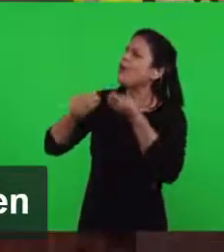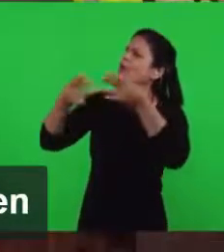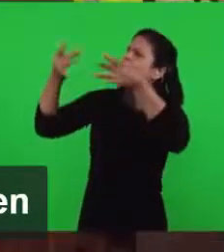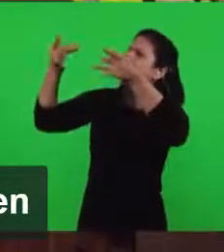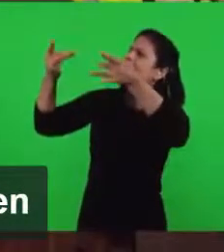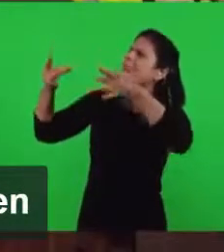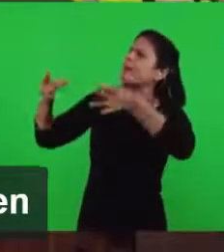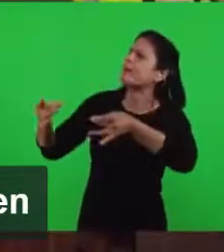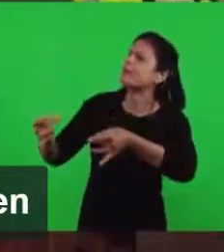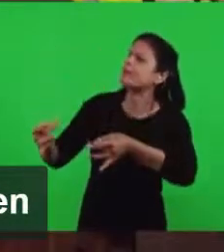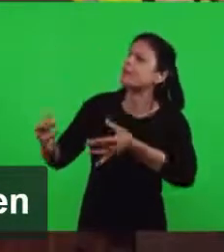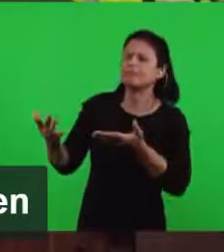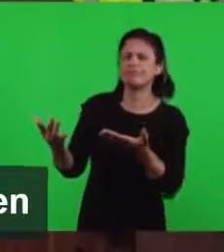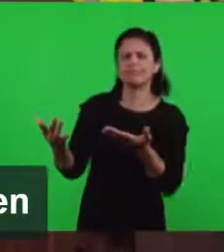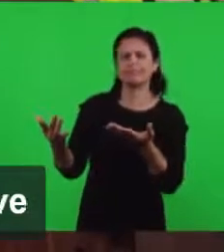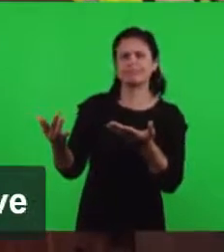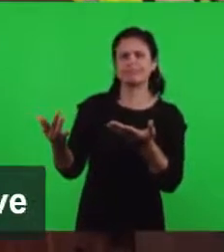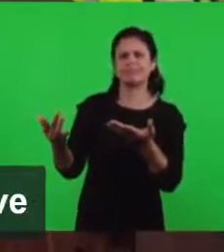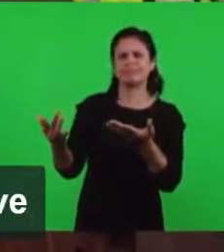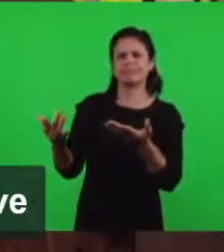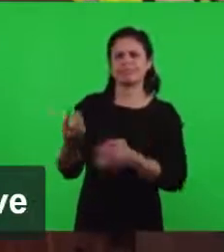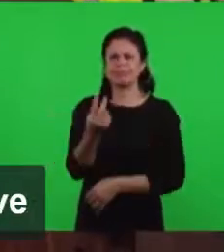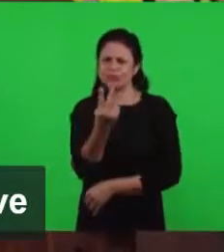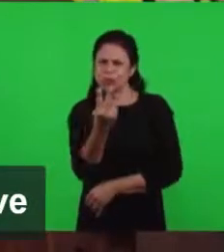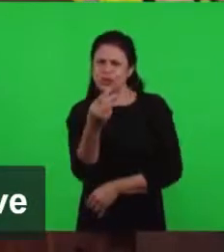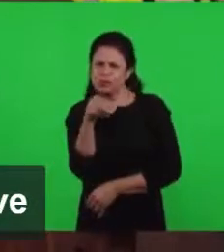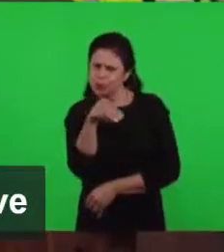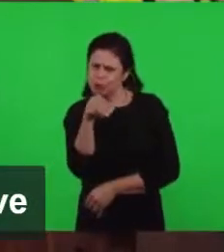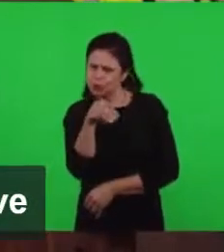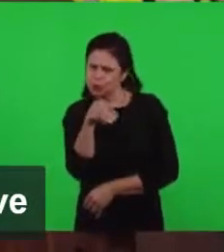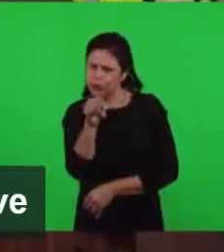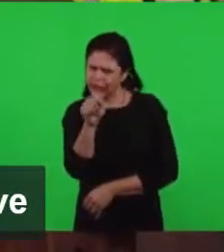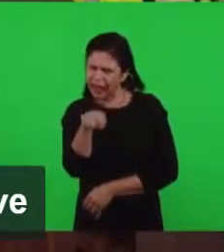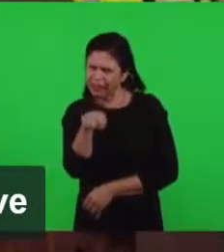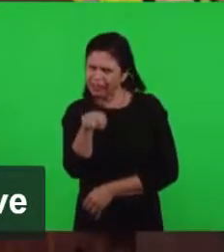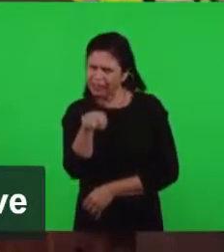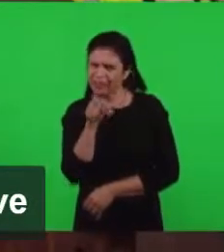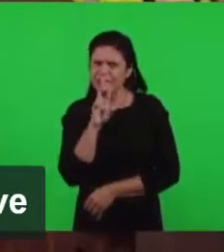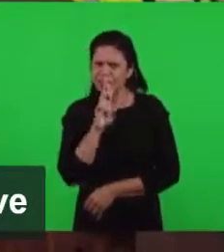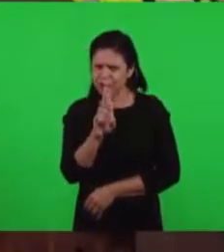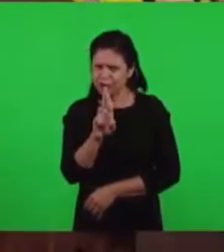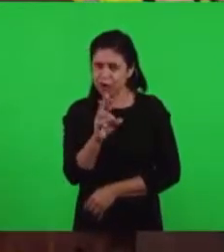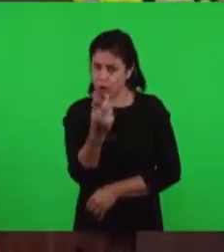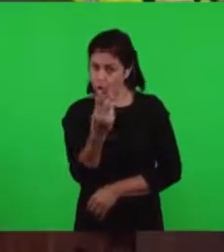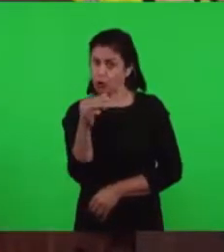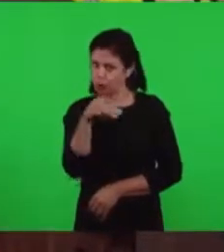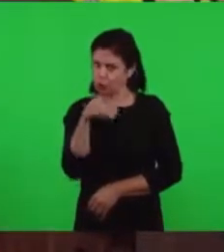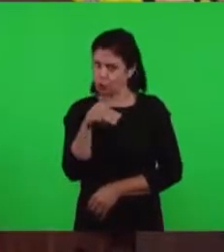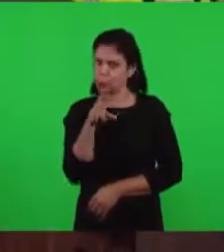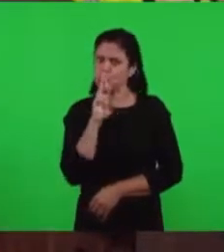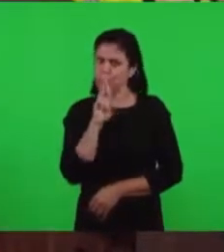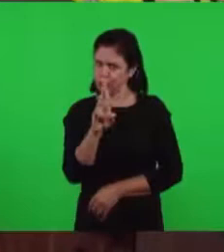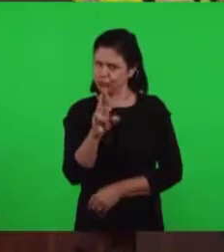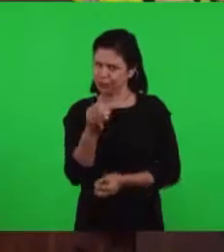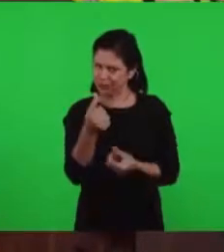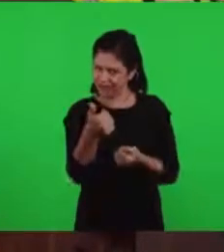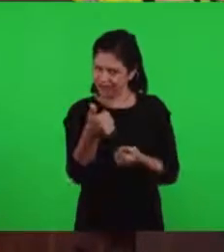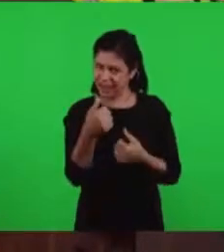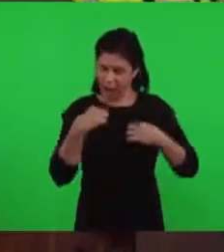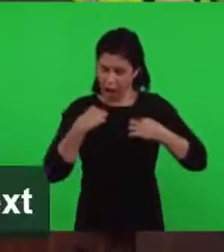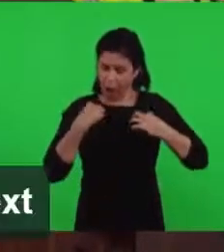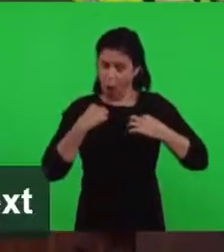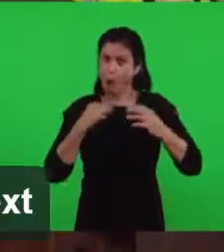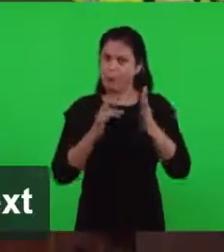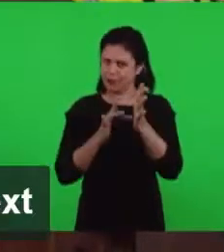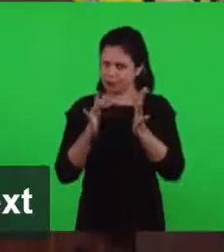podemos dar para os irmãos dois minutos para responder né ontem dois minutos para responder esta pergunta e vão